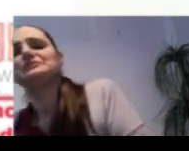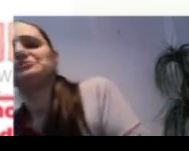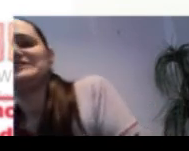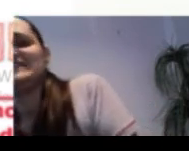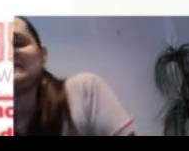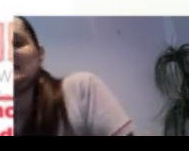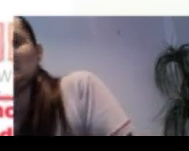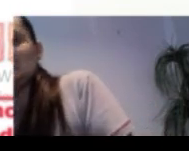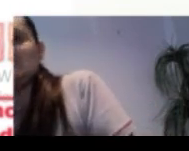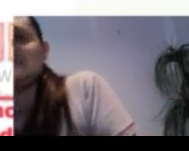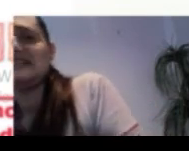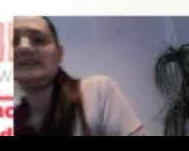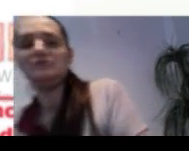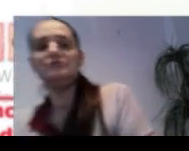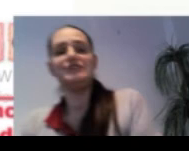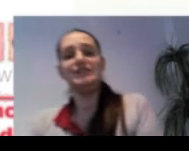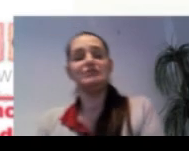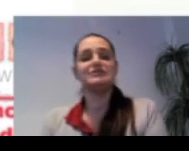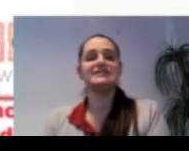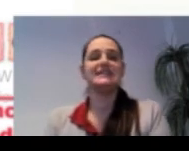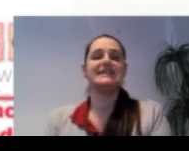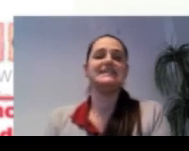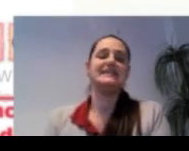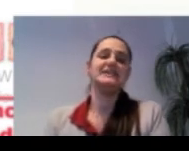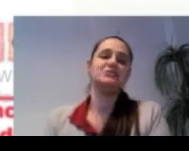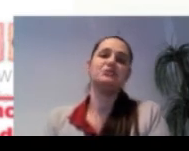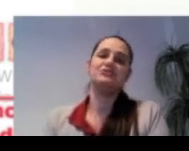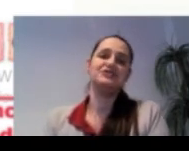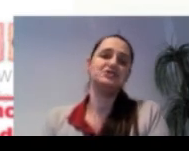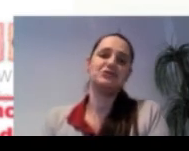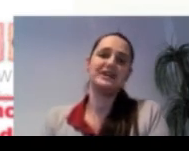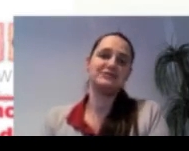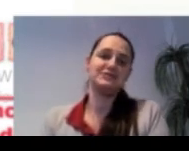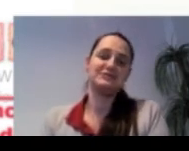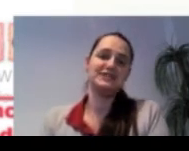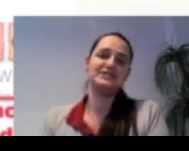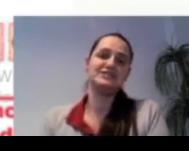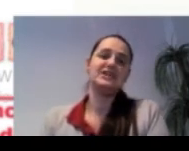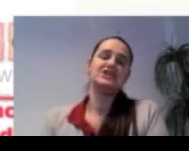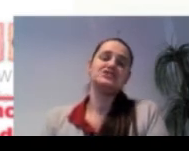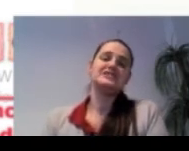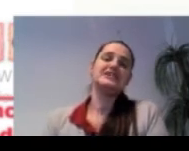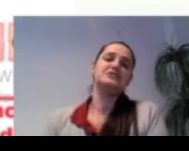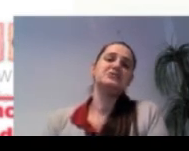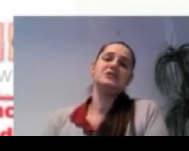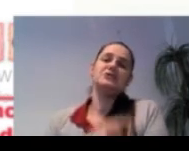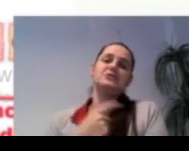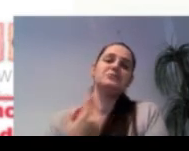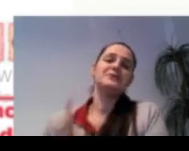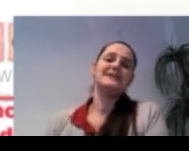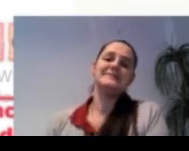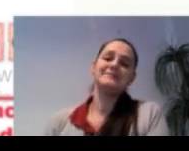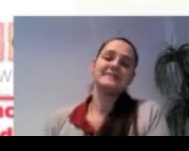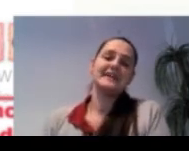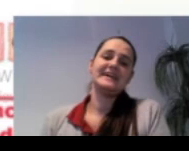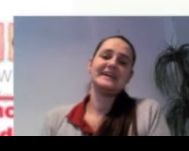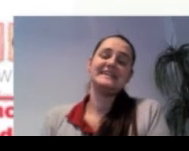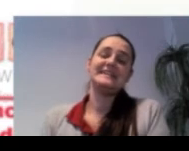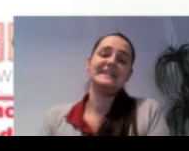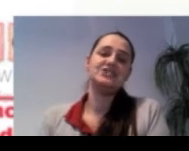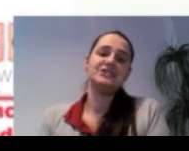uma delação por delação, né? O vírus, ele tem, o Covid ou qualquer outro vírus, só tem